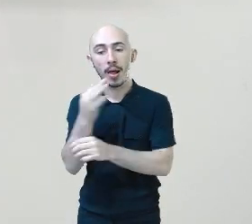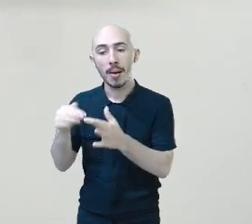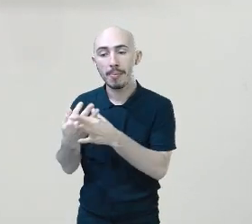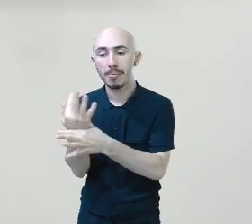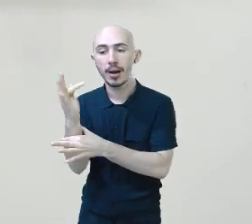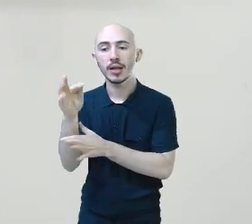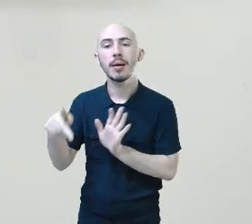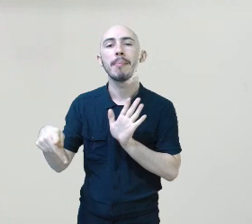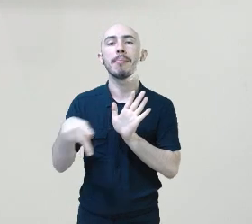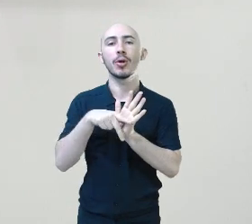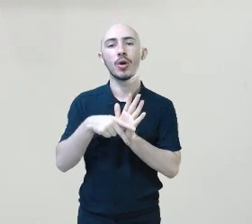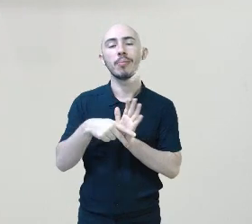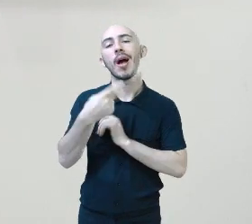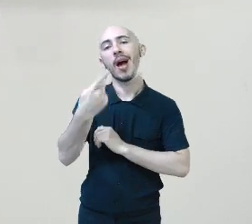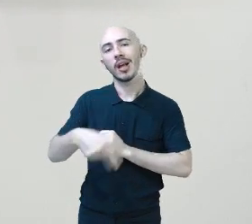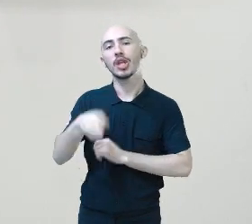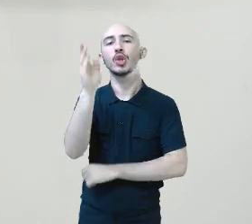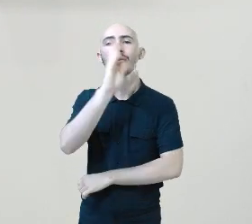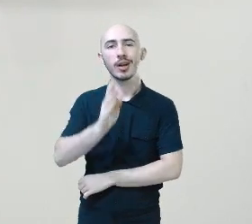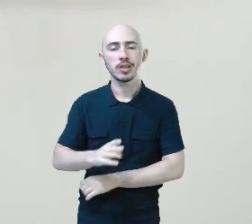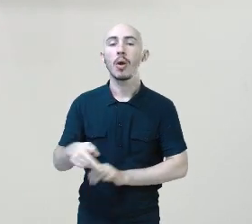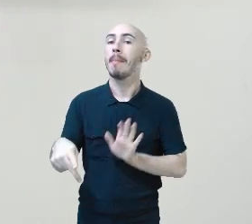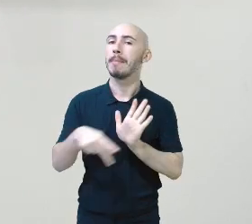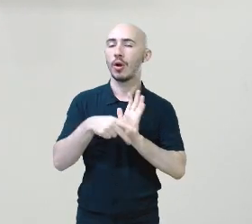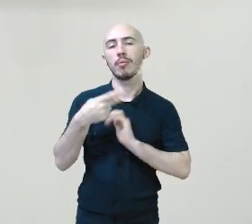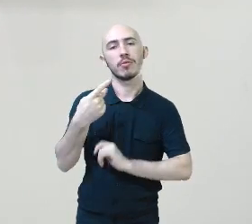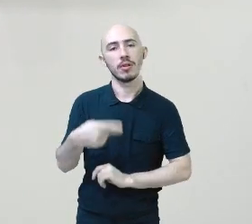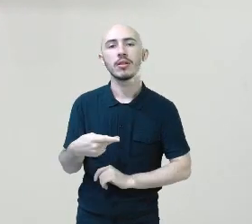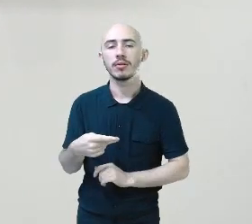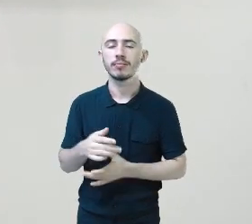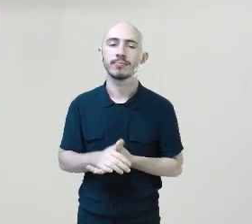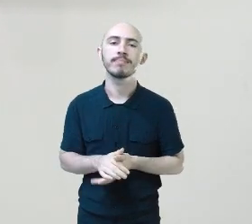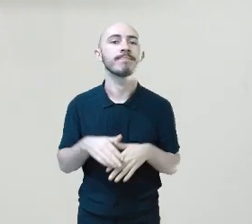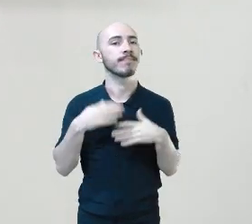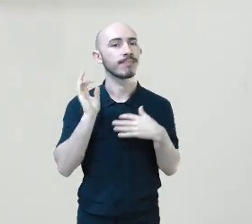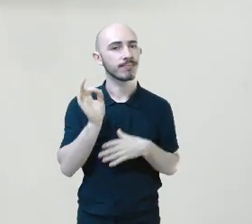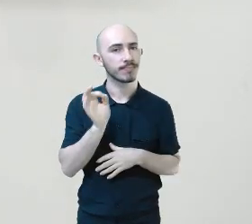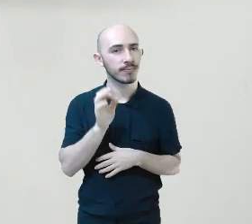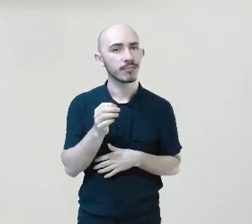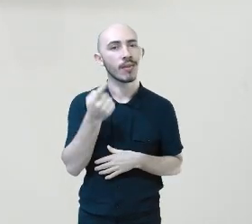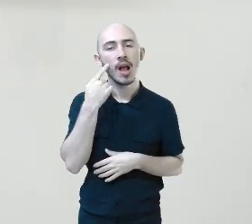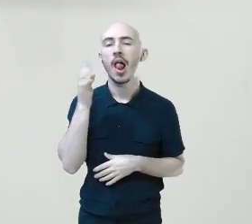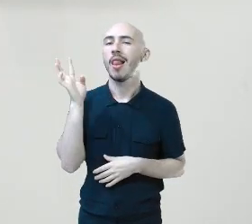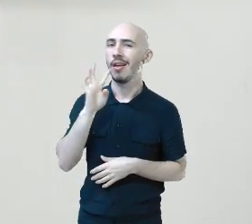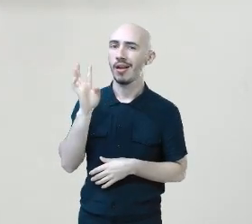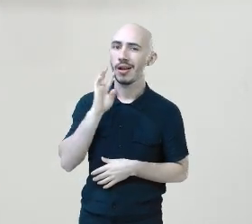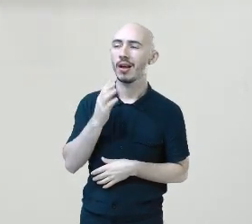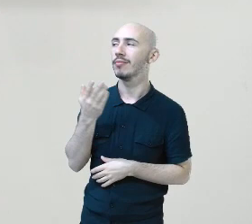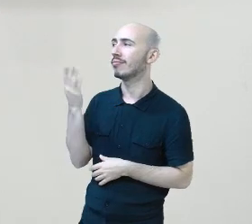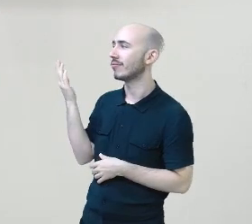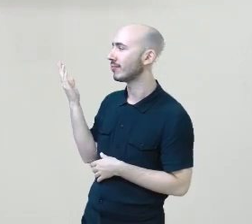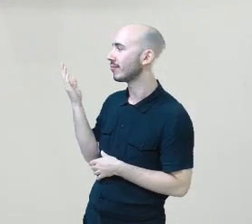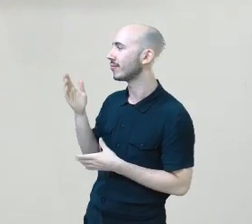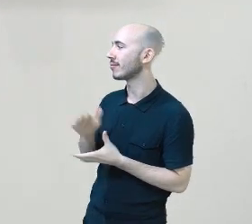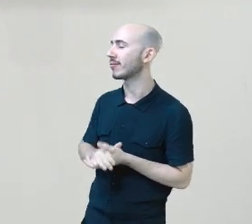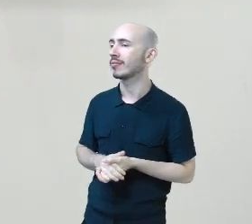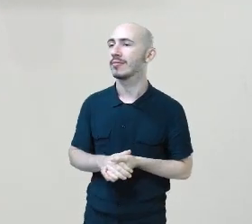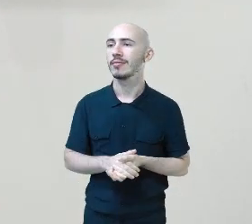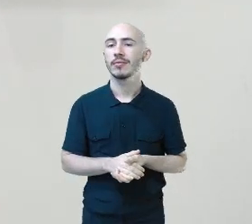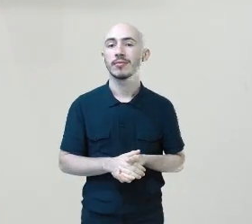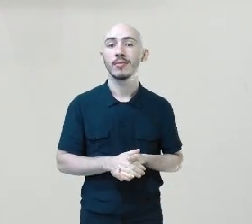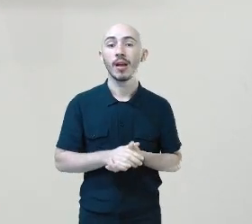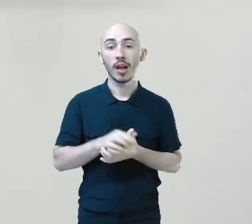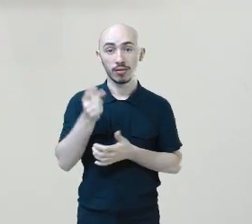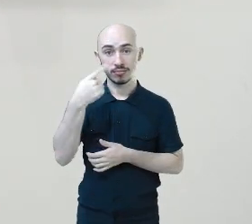plantas do nosso próprio país, das nossas regiões. Pois é, vejam que legal, quando a gente passar agora na Praça